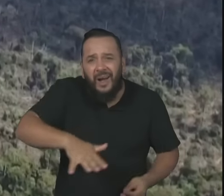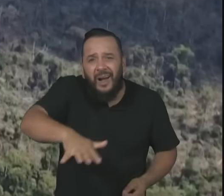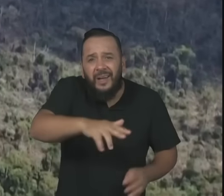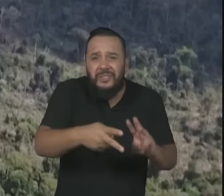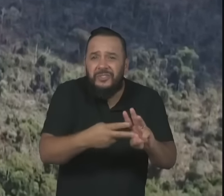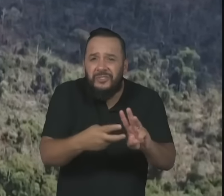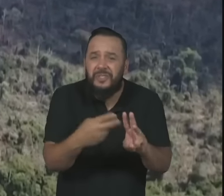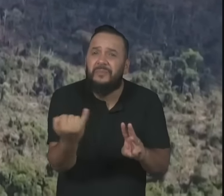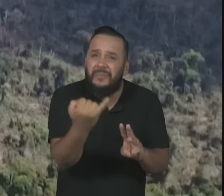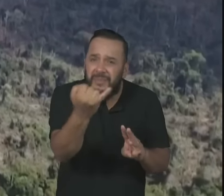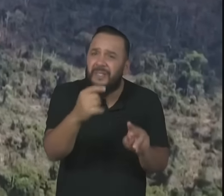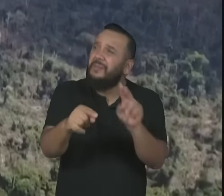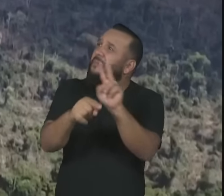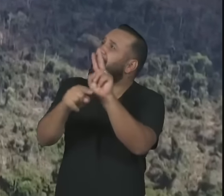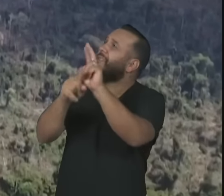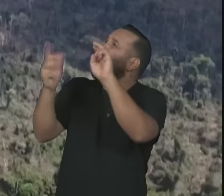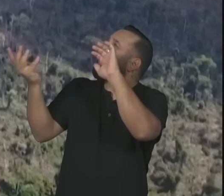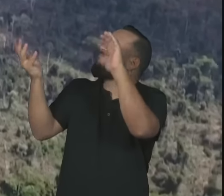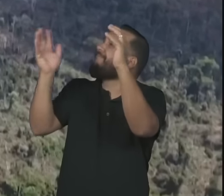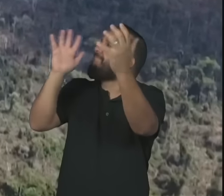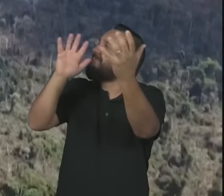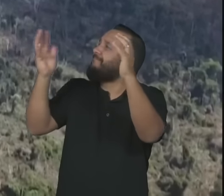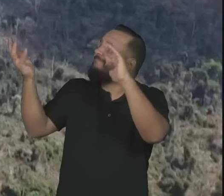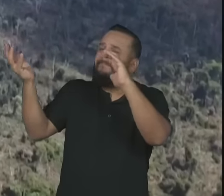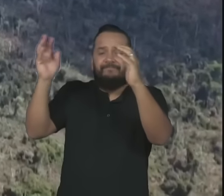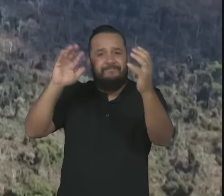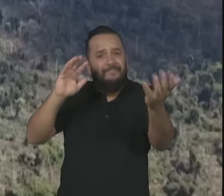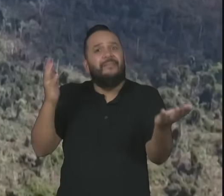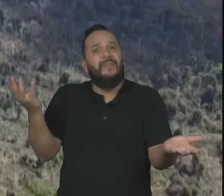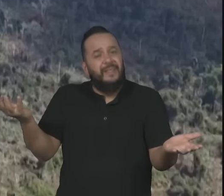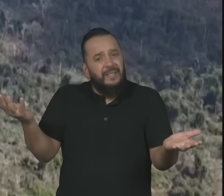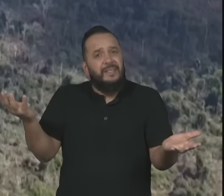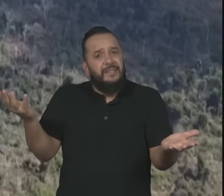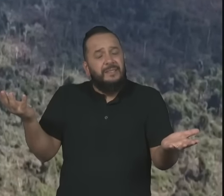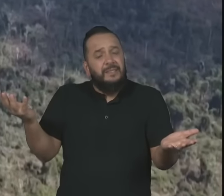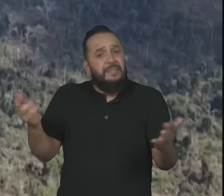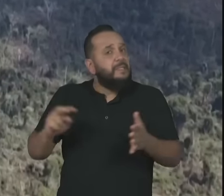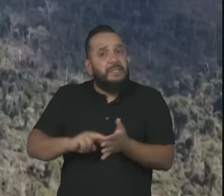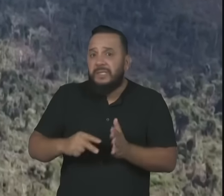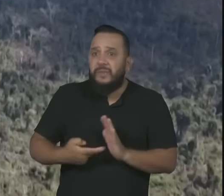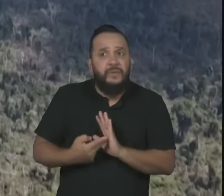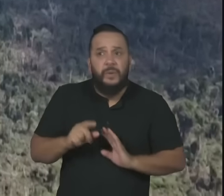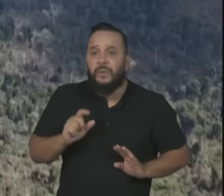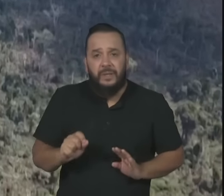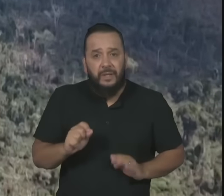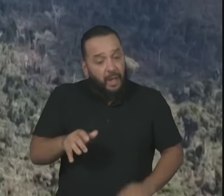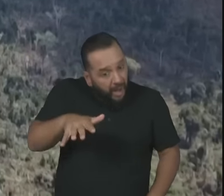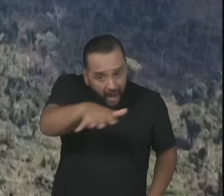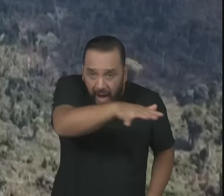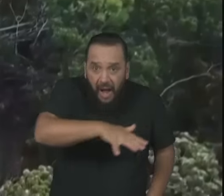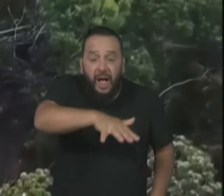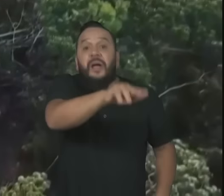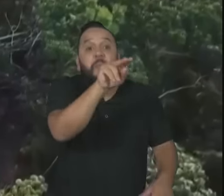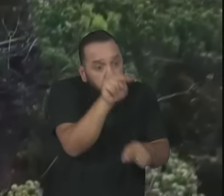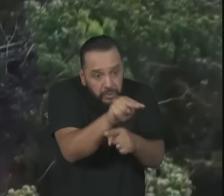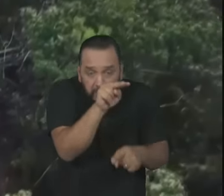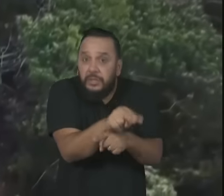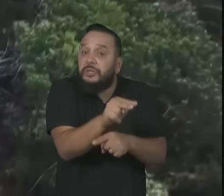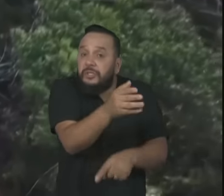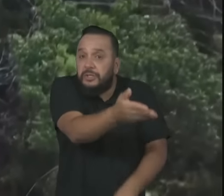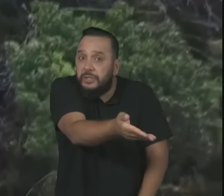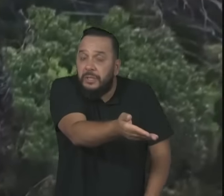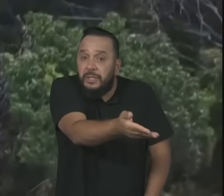termos ambientais e em termos climáticos. Na prática, são áreas protegidas que funcionam